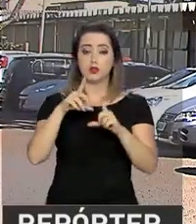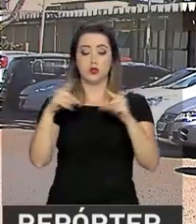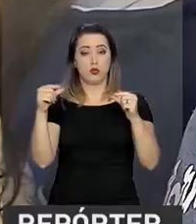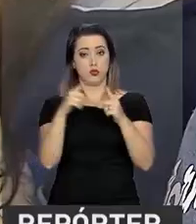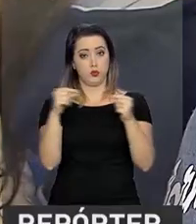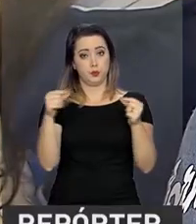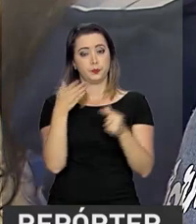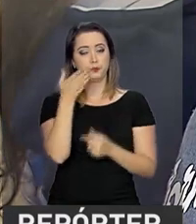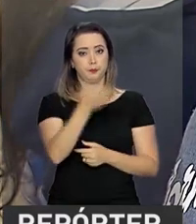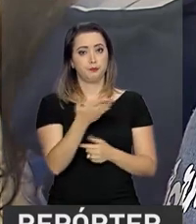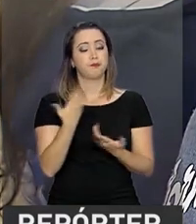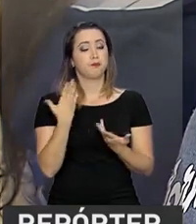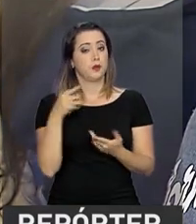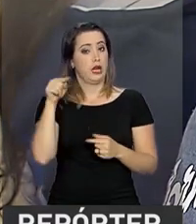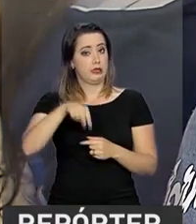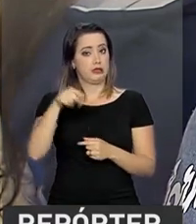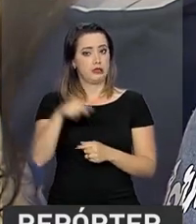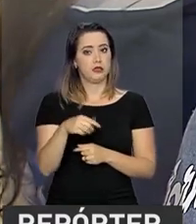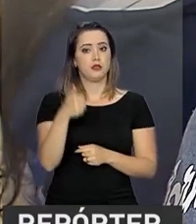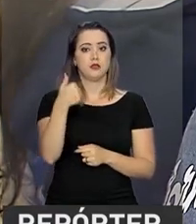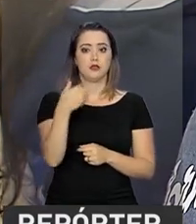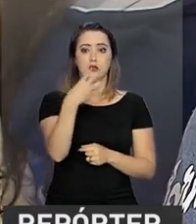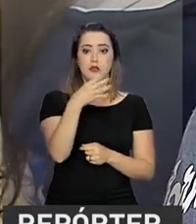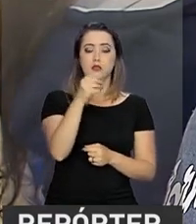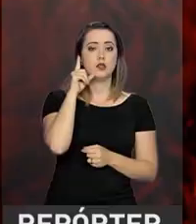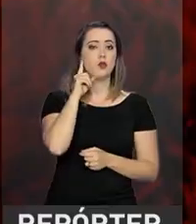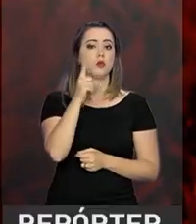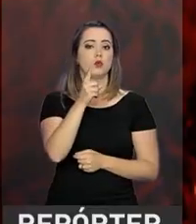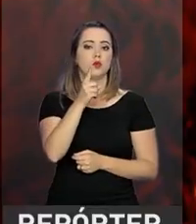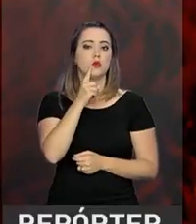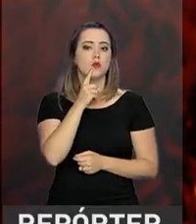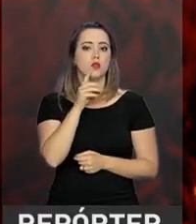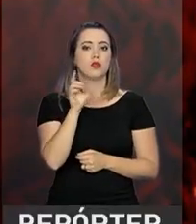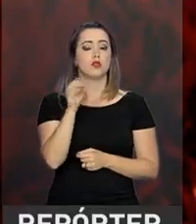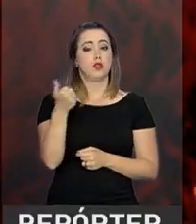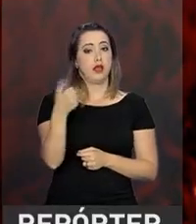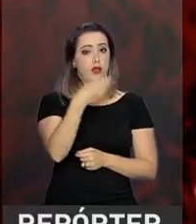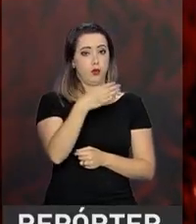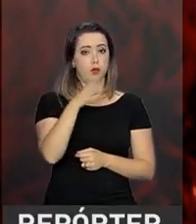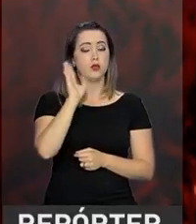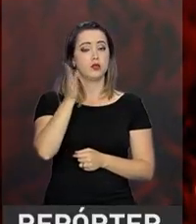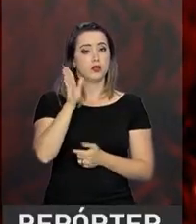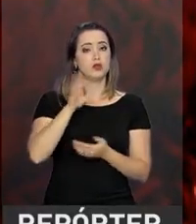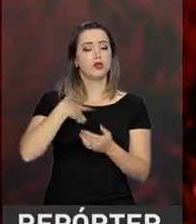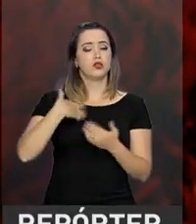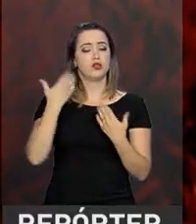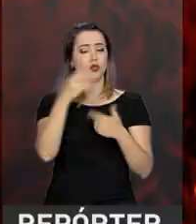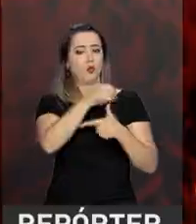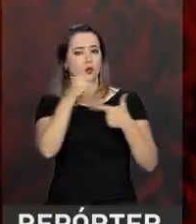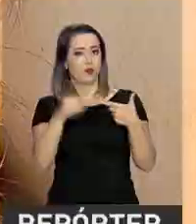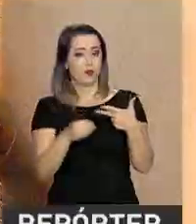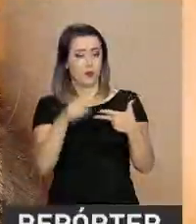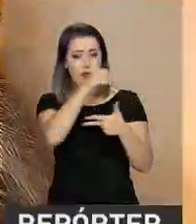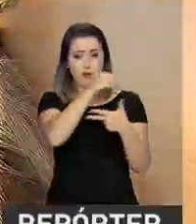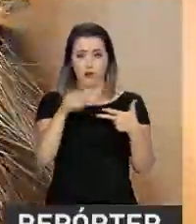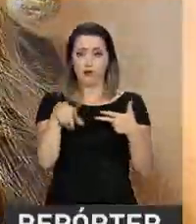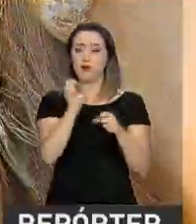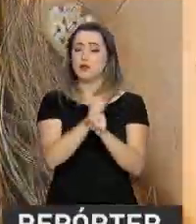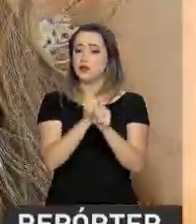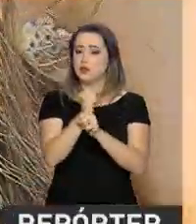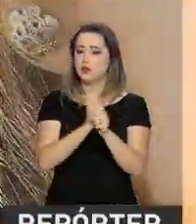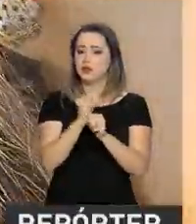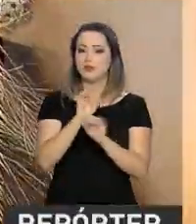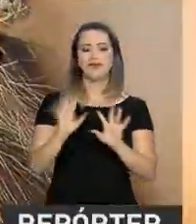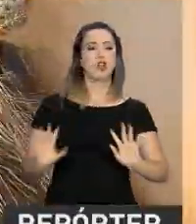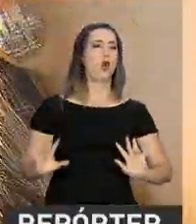centro de Brasília. Aqui, estudam 140 surdos. Pelo menos 14 vão fazer o Enem este ano. Ela comemora